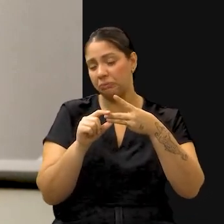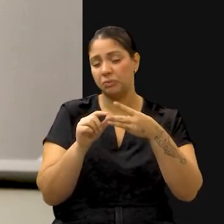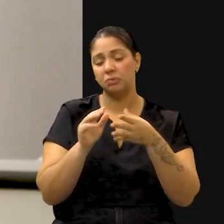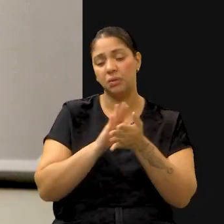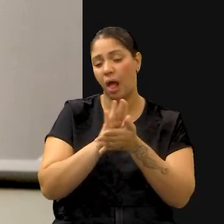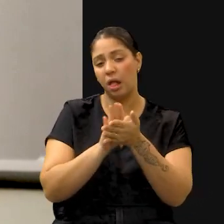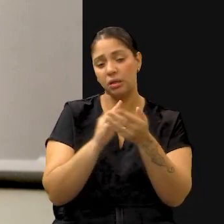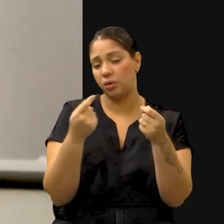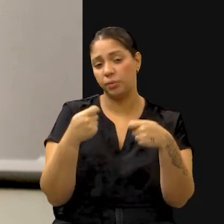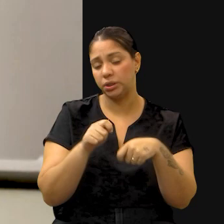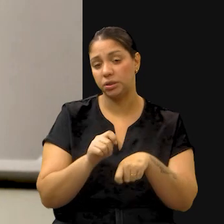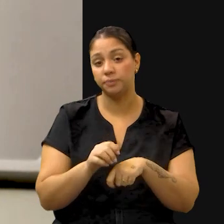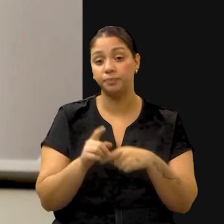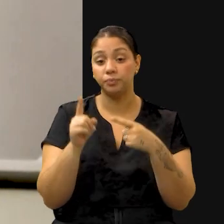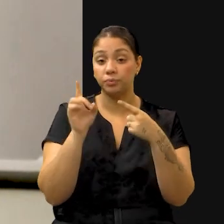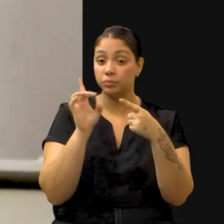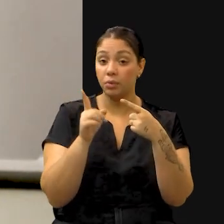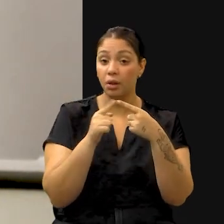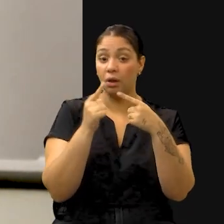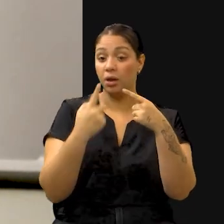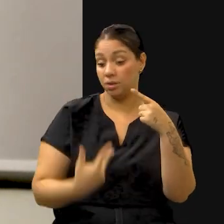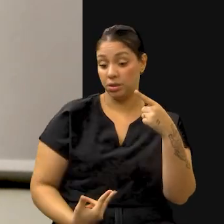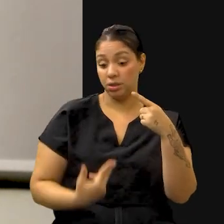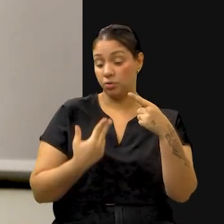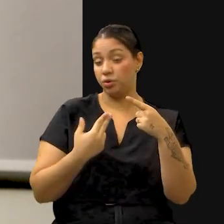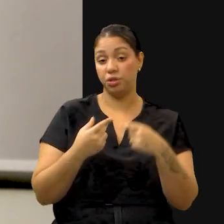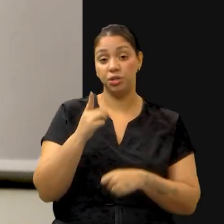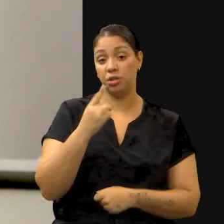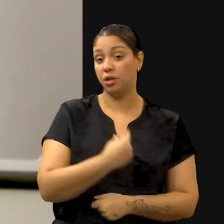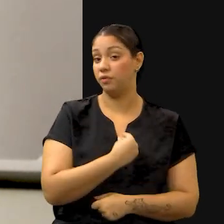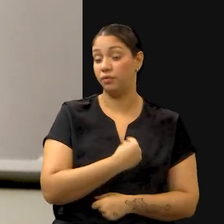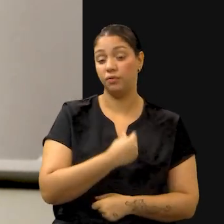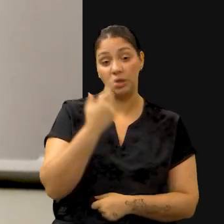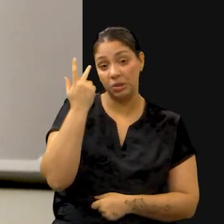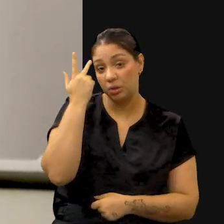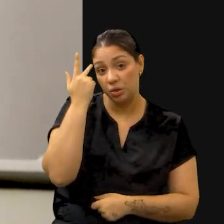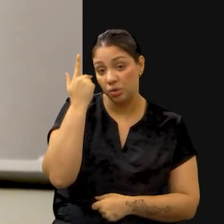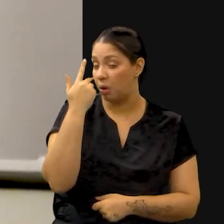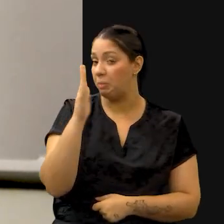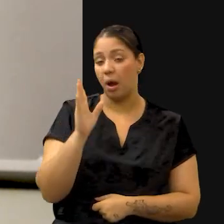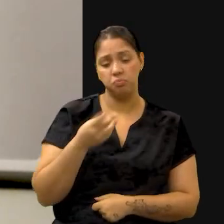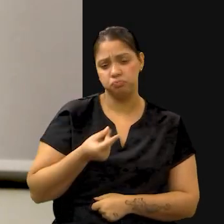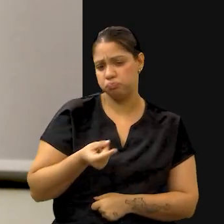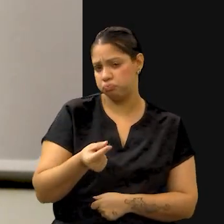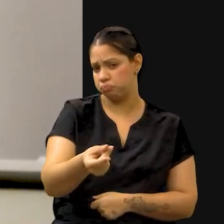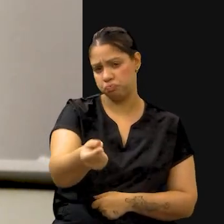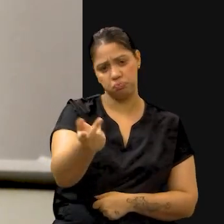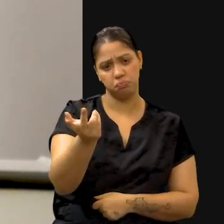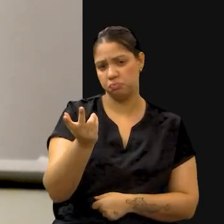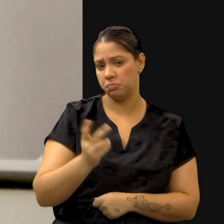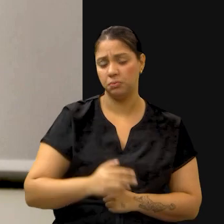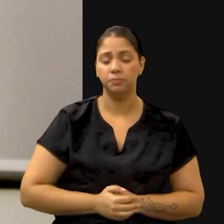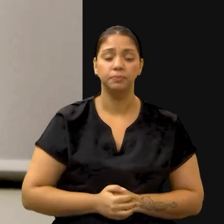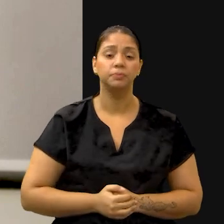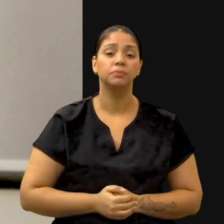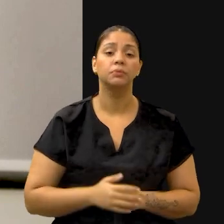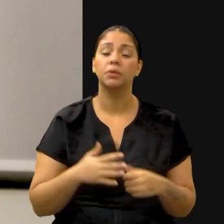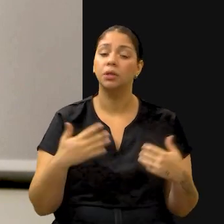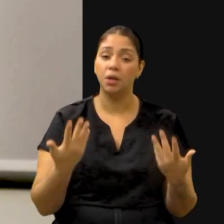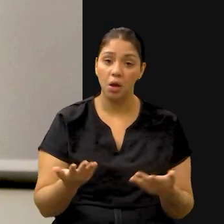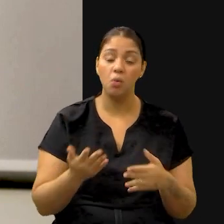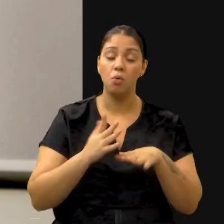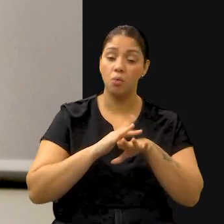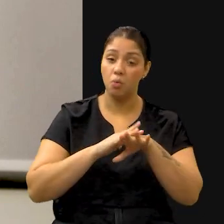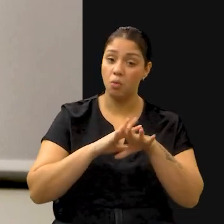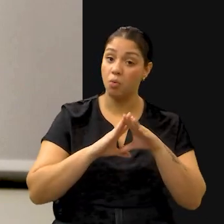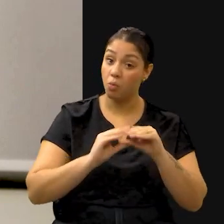como quimioterapia, e consegue viver uma vida completamente normal e duradoura, né? Então, as chances de